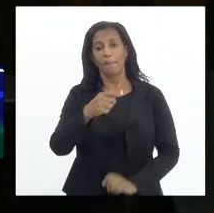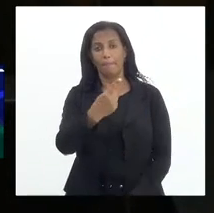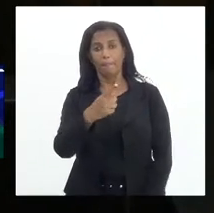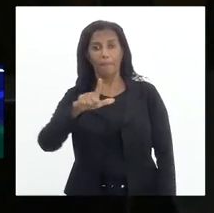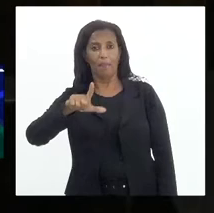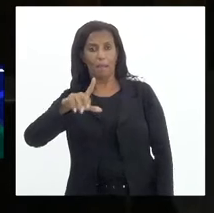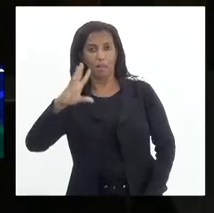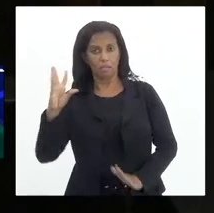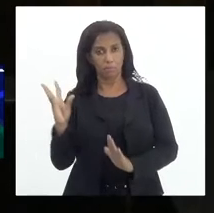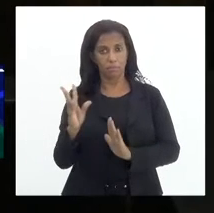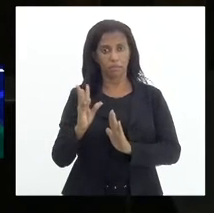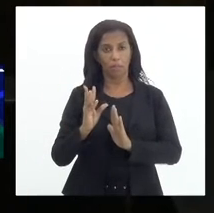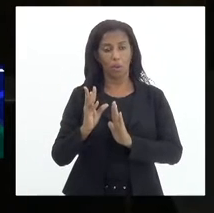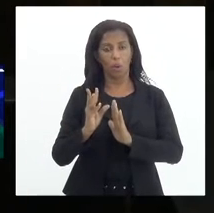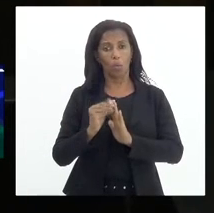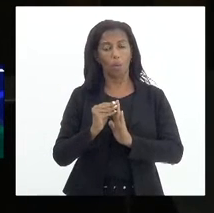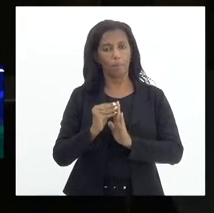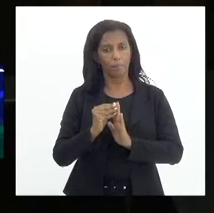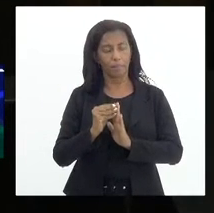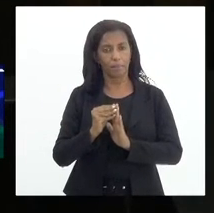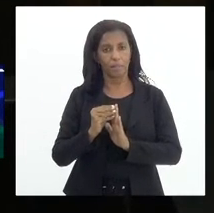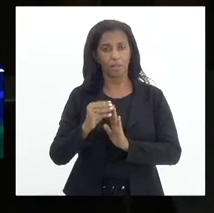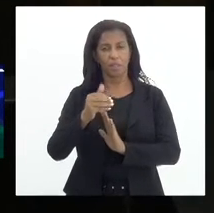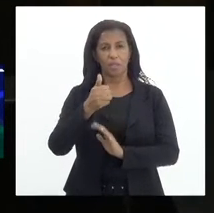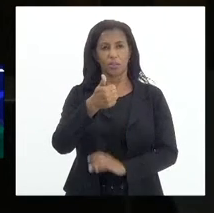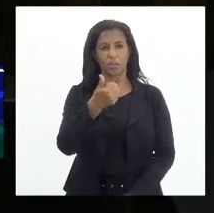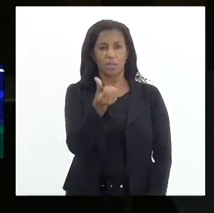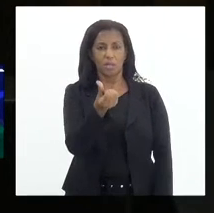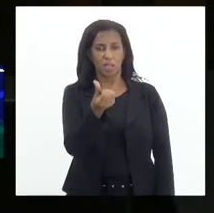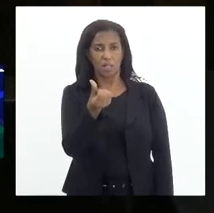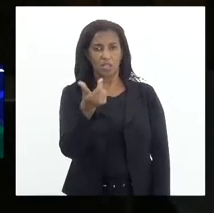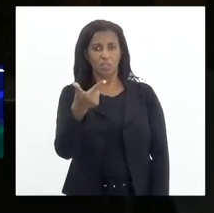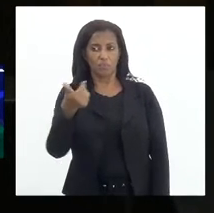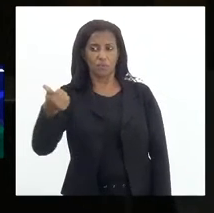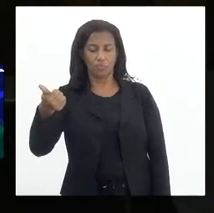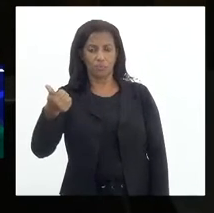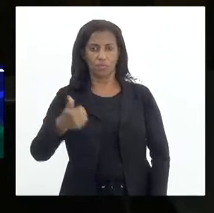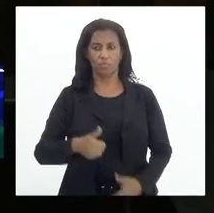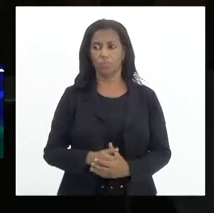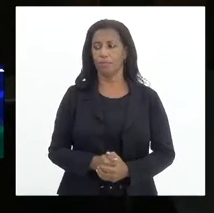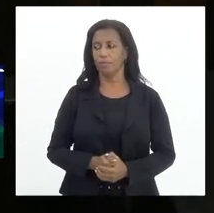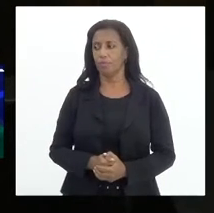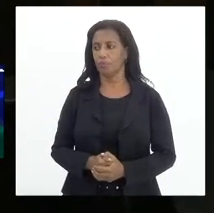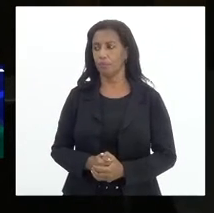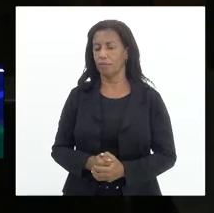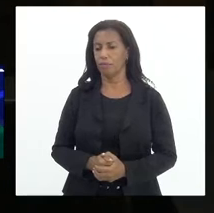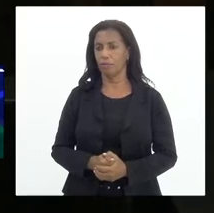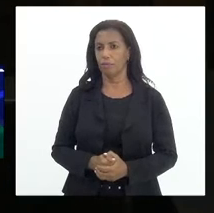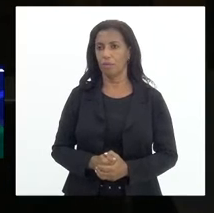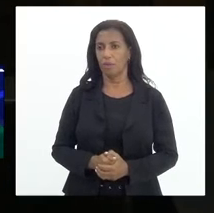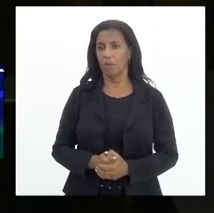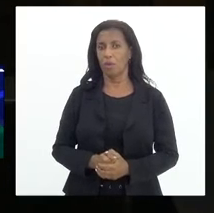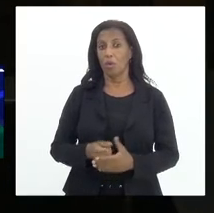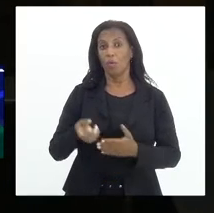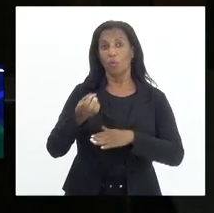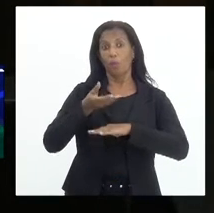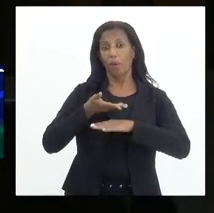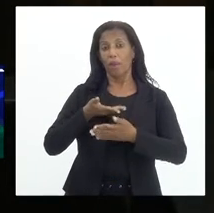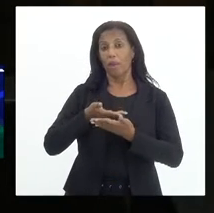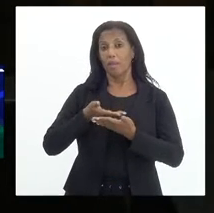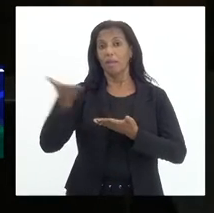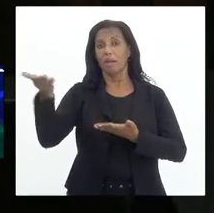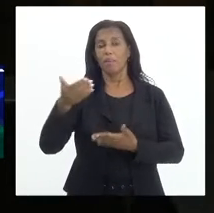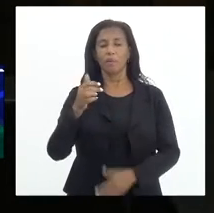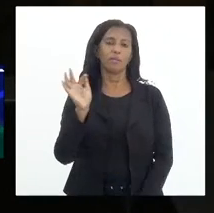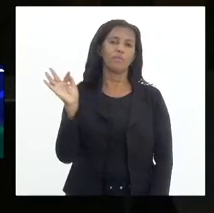complementar 16 de 21. Foi encaminhado em fevereiro para o